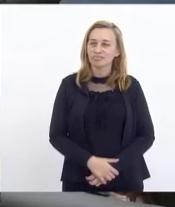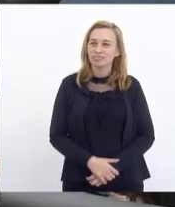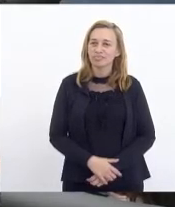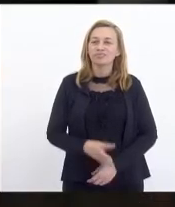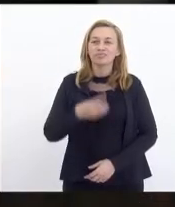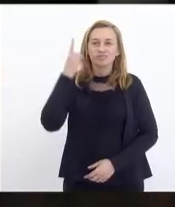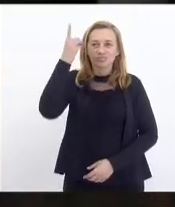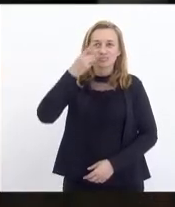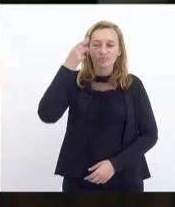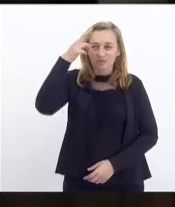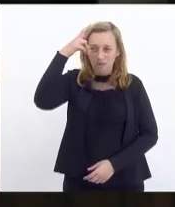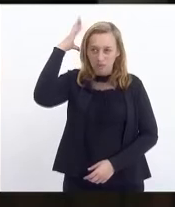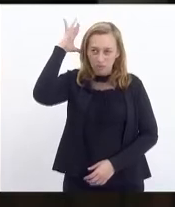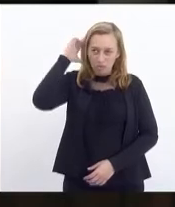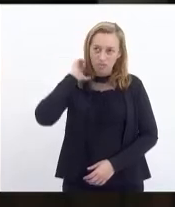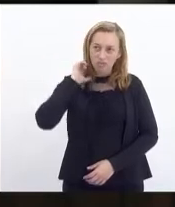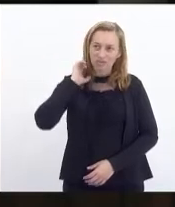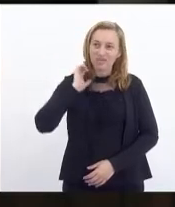Deputada Rosane Félix.